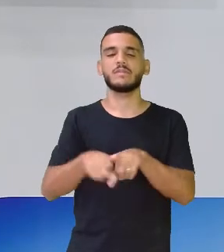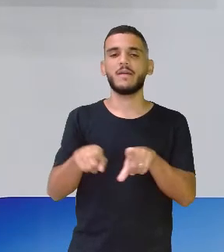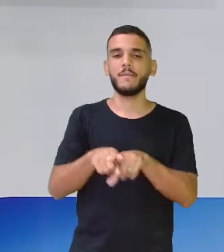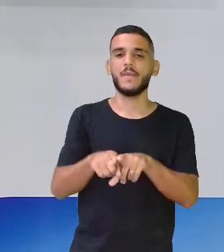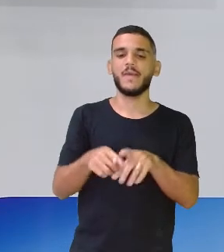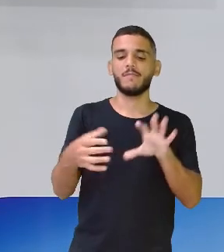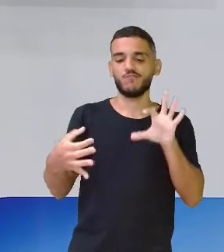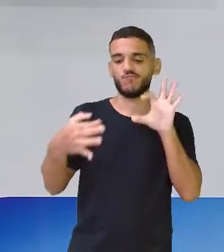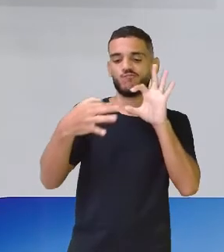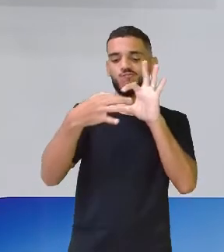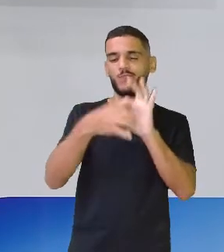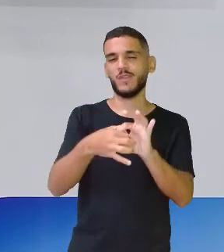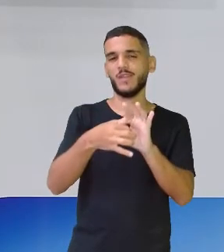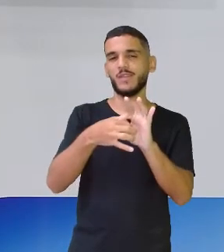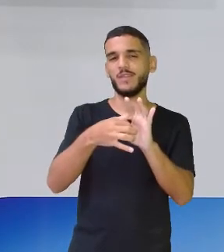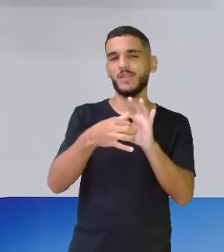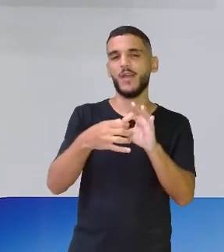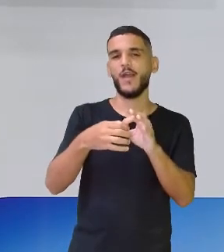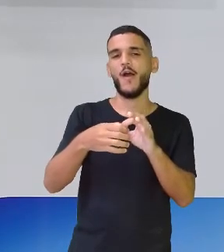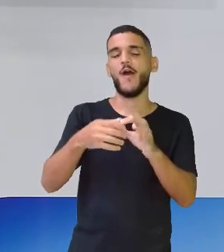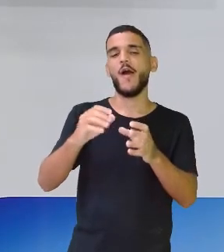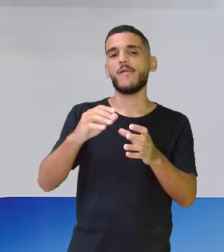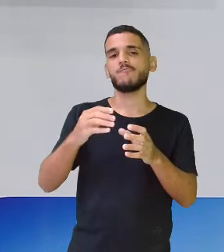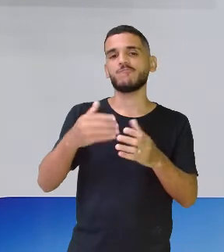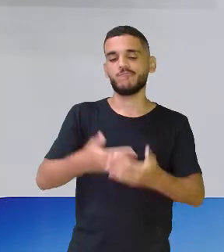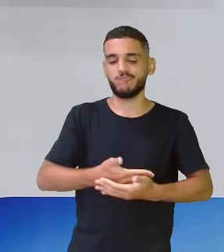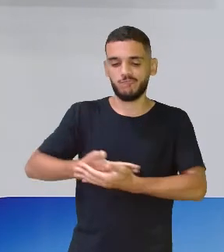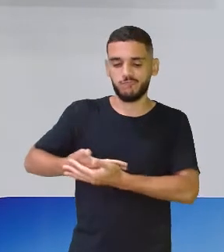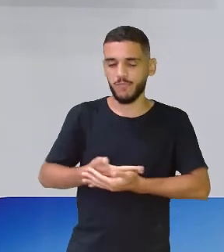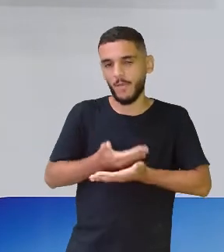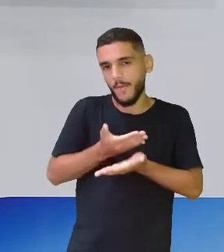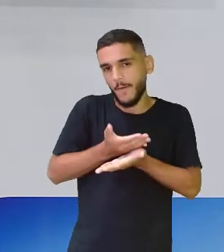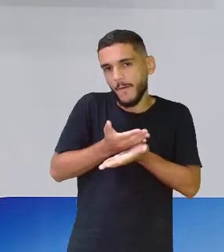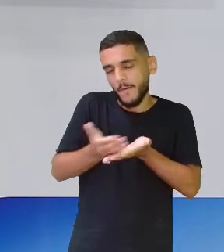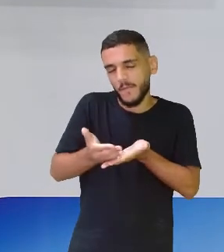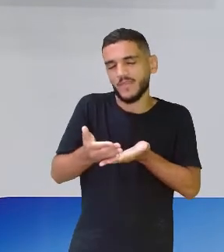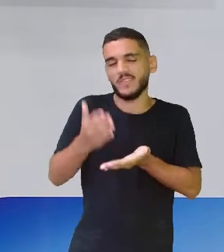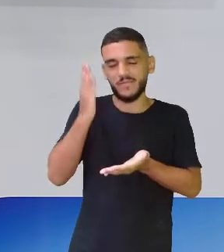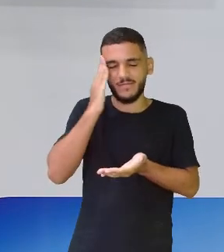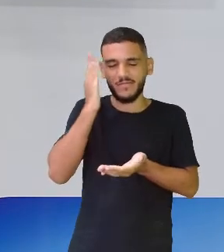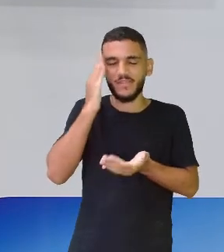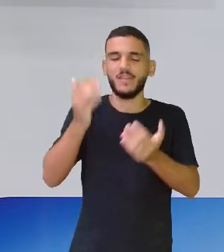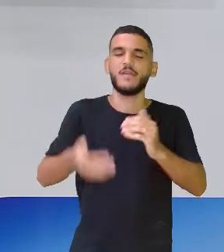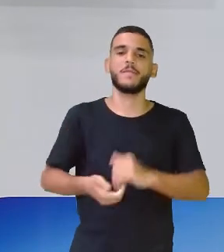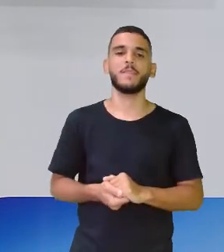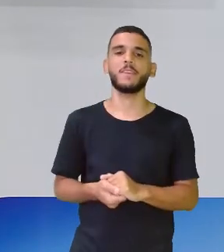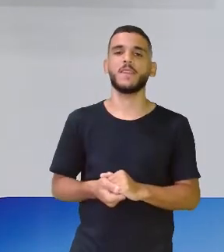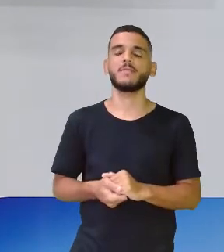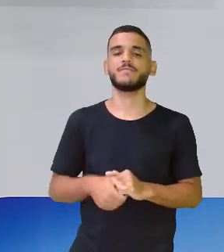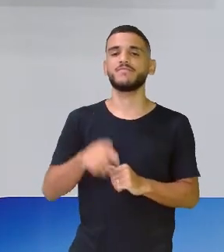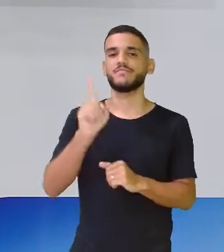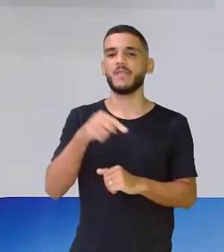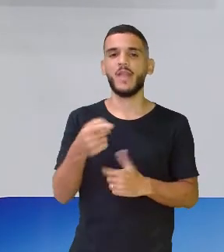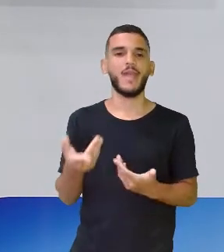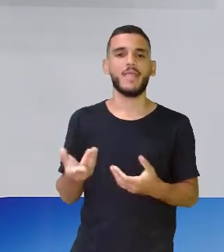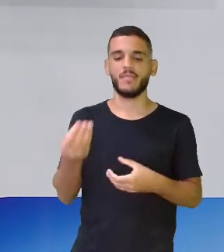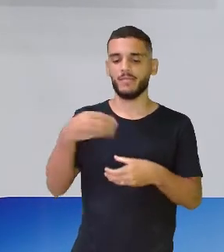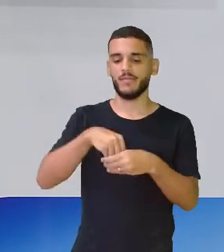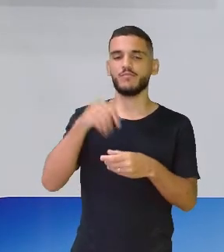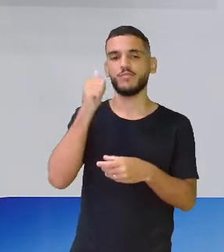ele não gera apenas esse óvulo. Também esse feto, ele é formado no útero